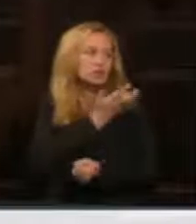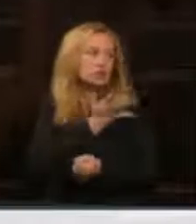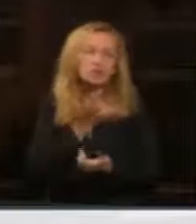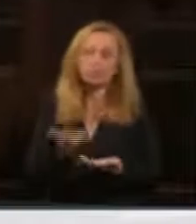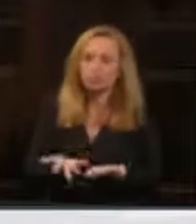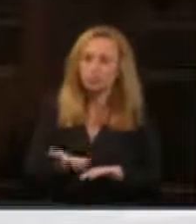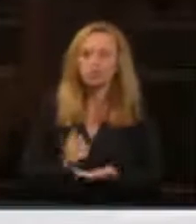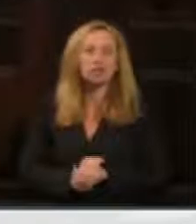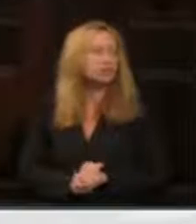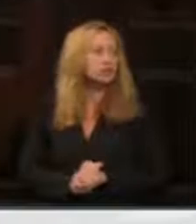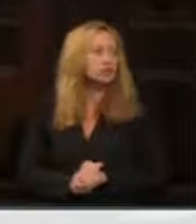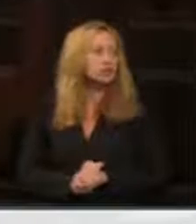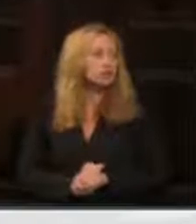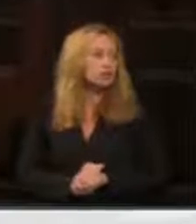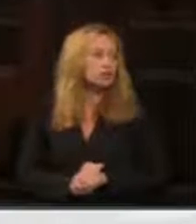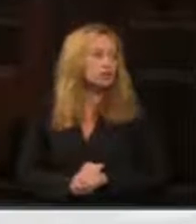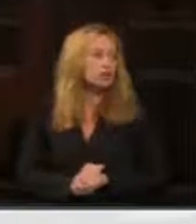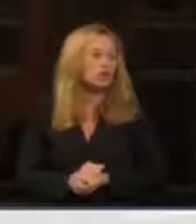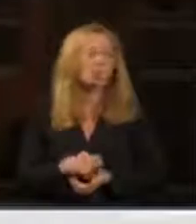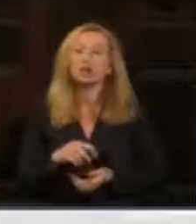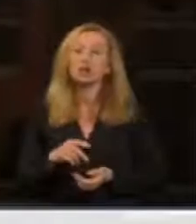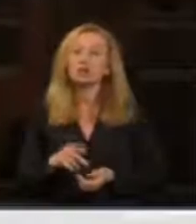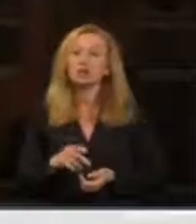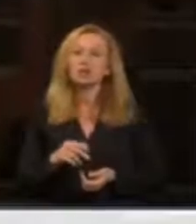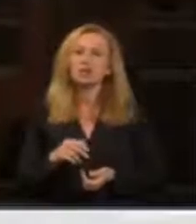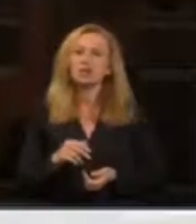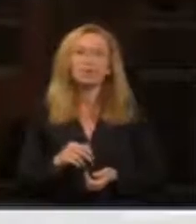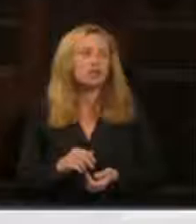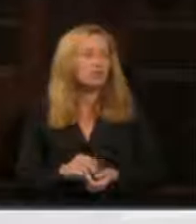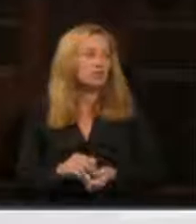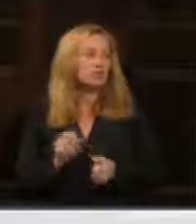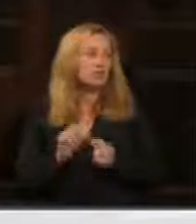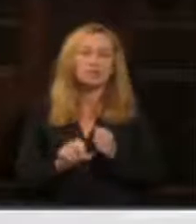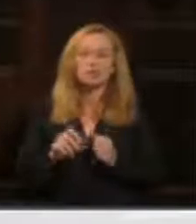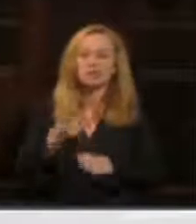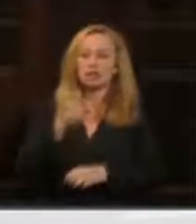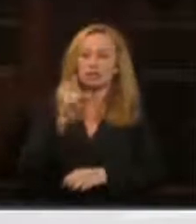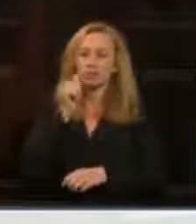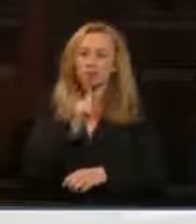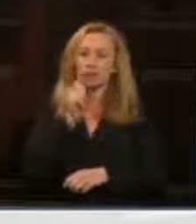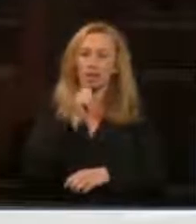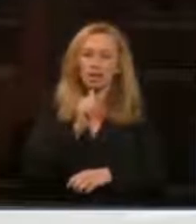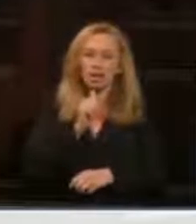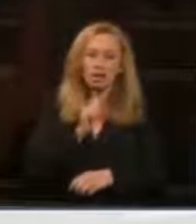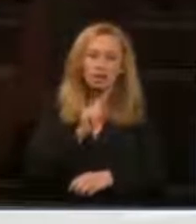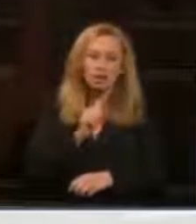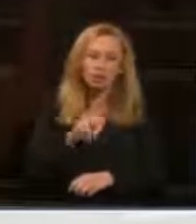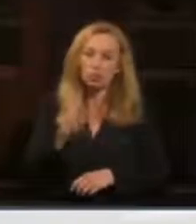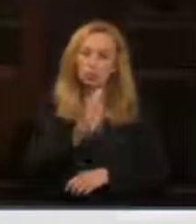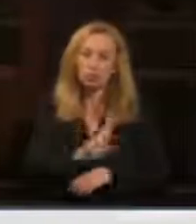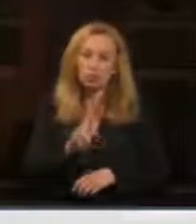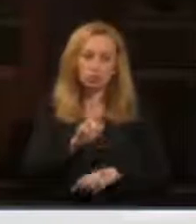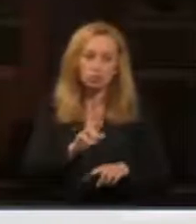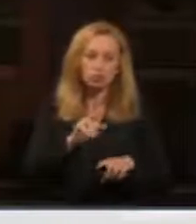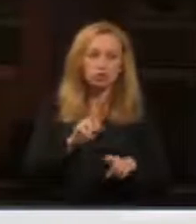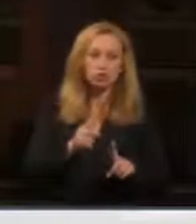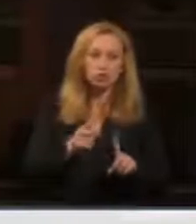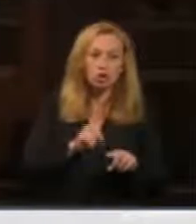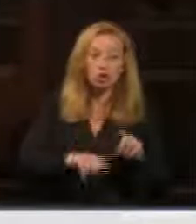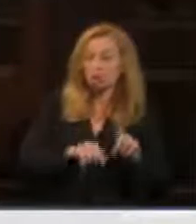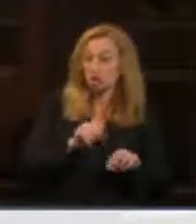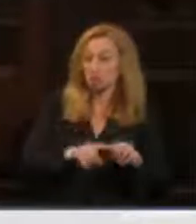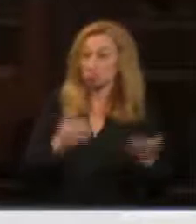mulher negra como objeto, como propriedade, e aí a gente tem aí uma situação de completa violação.